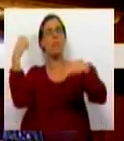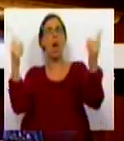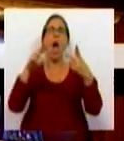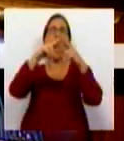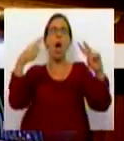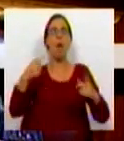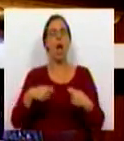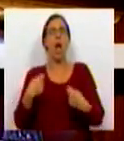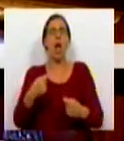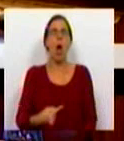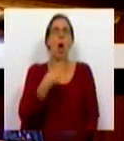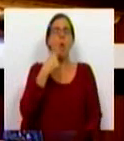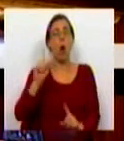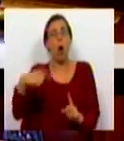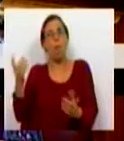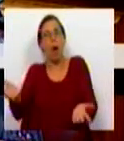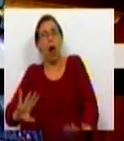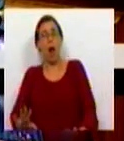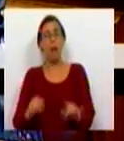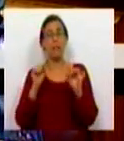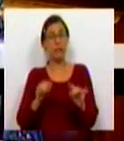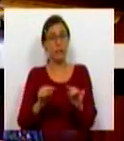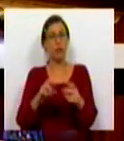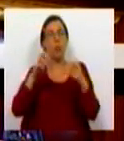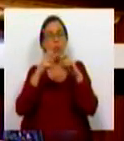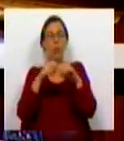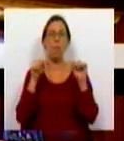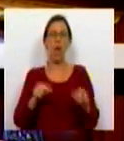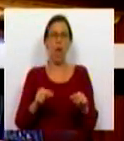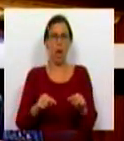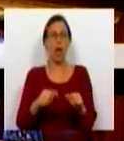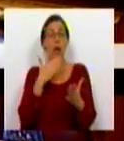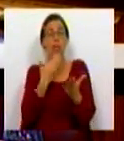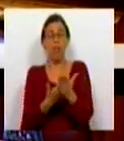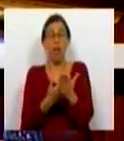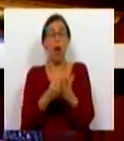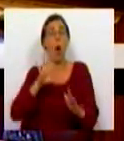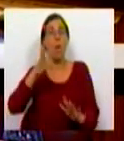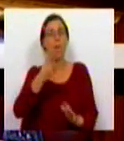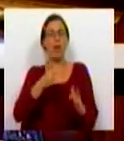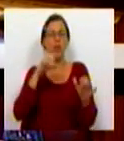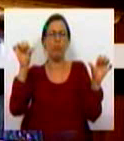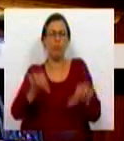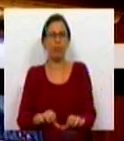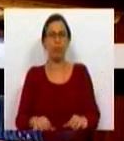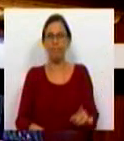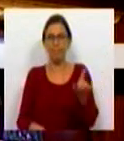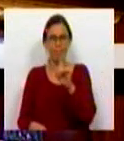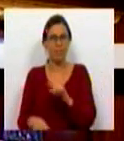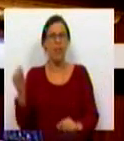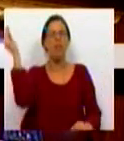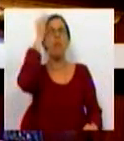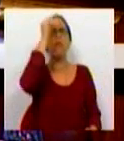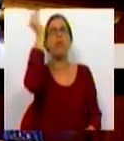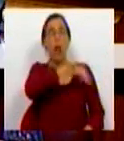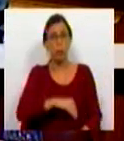os autarcas gastavam mais do que deviam e que era aí que residia um dos fatores que podia levar o país à ruína. Nada mais